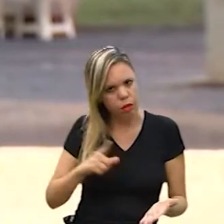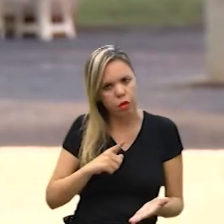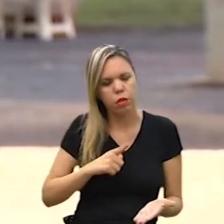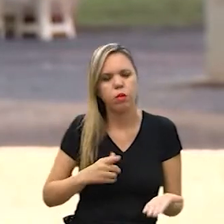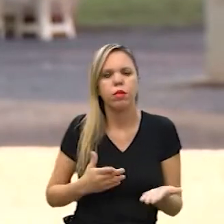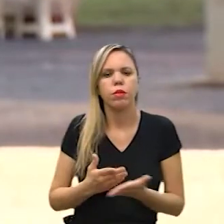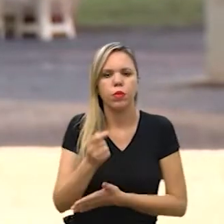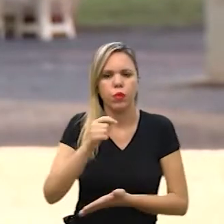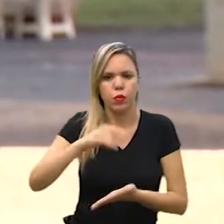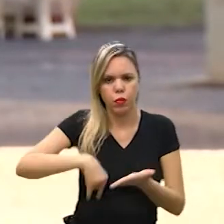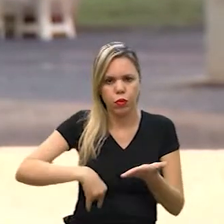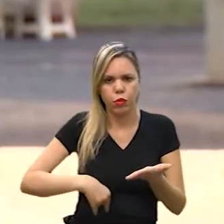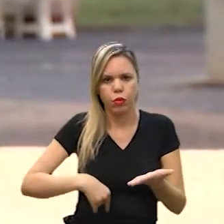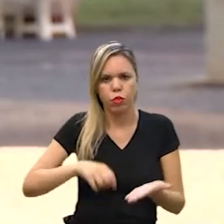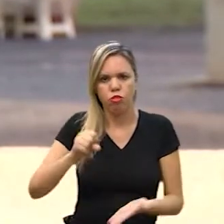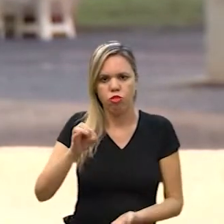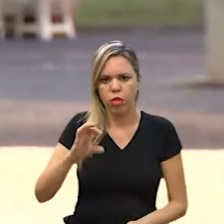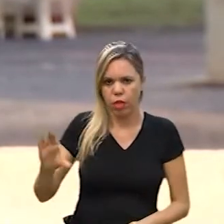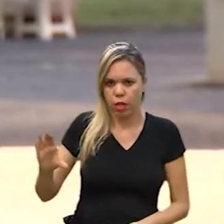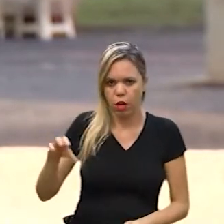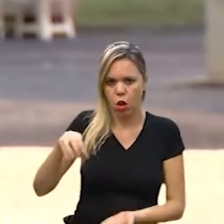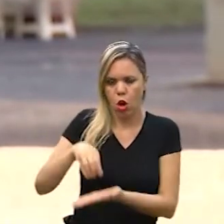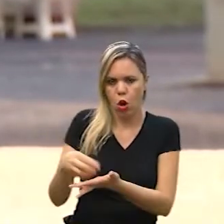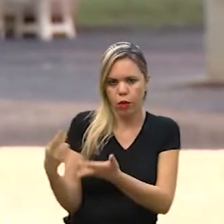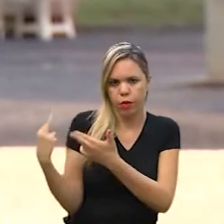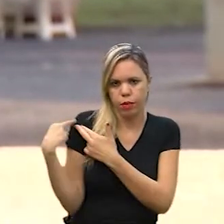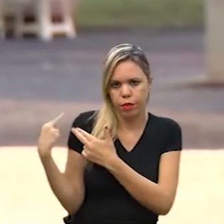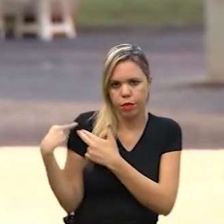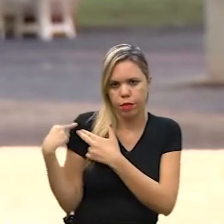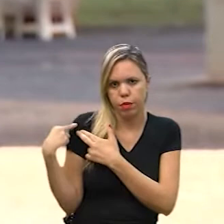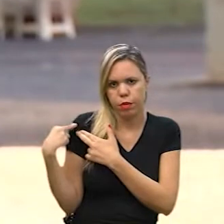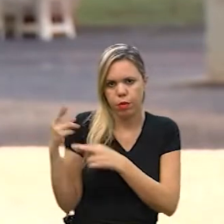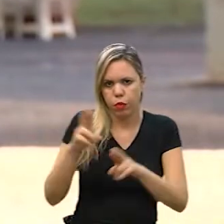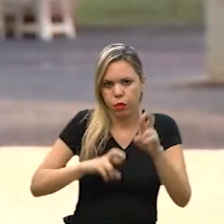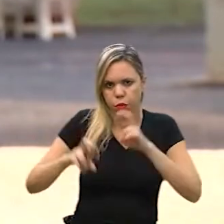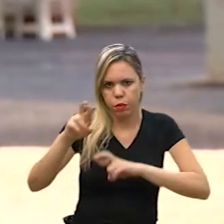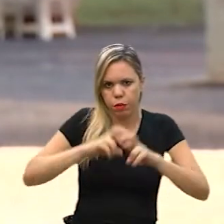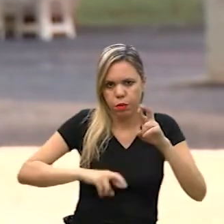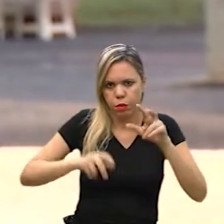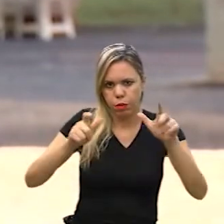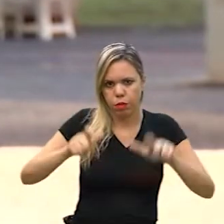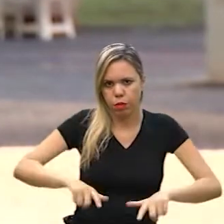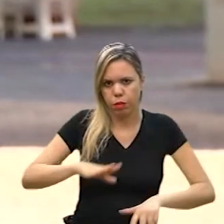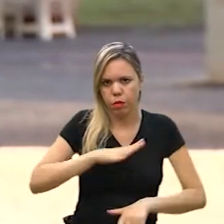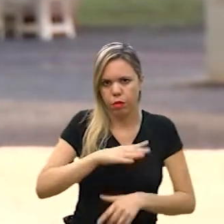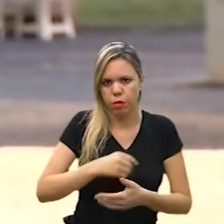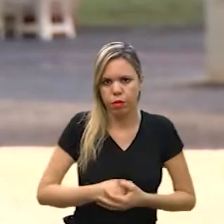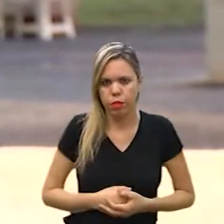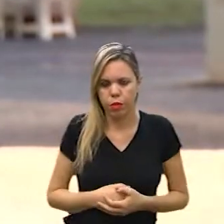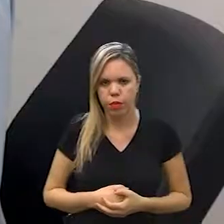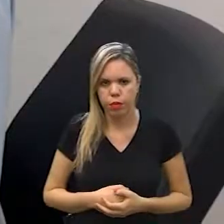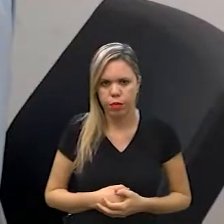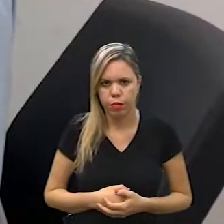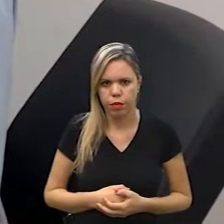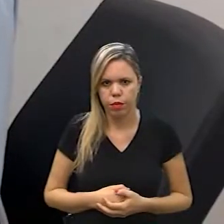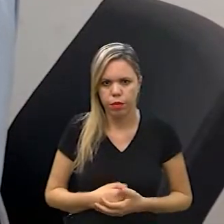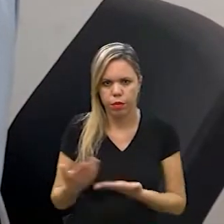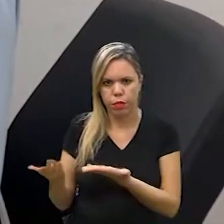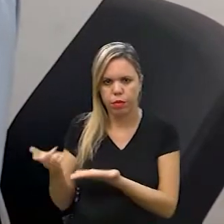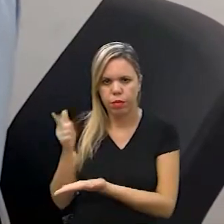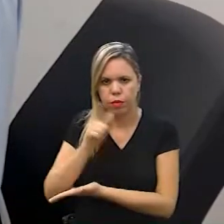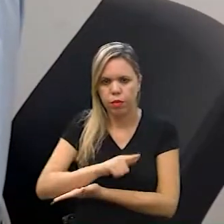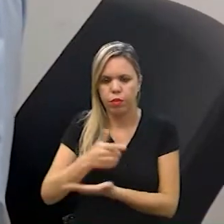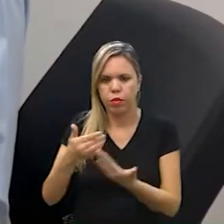e esteja autorizada pela CETEC, órgão responsável pela fiscalização do solo na cidade. Onde a